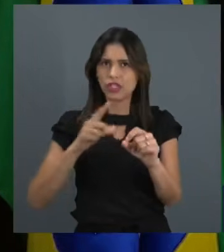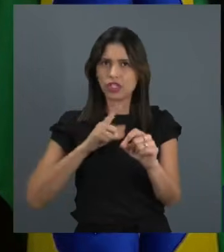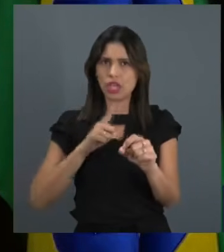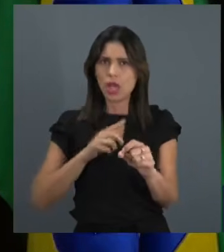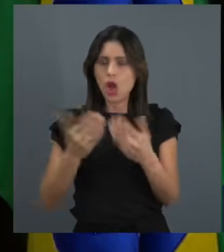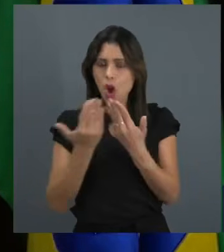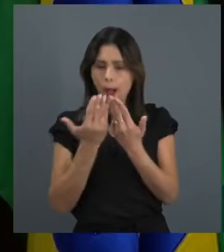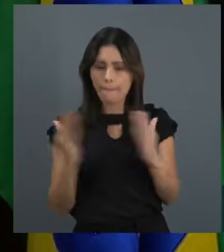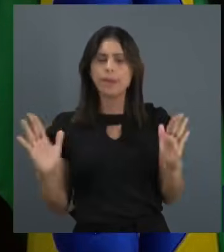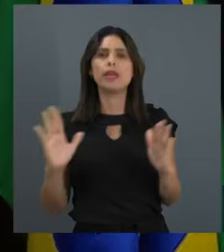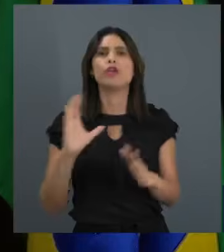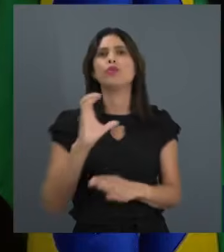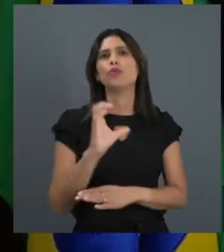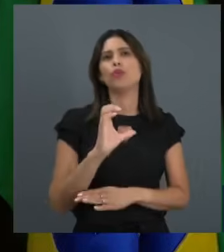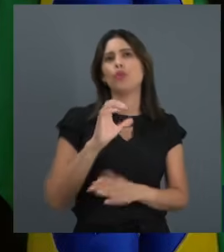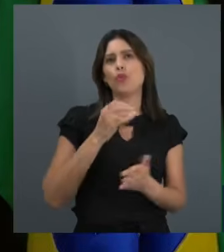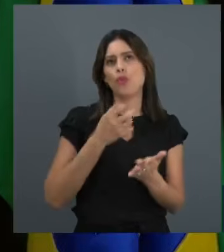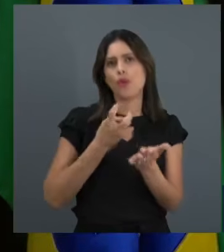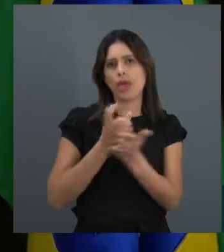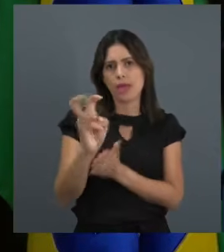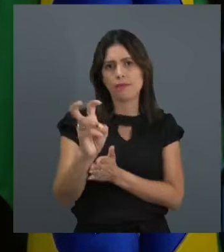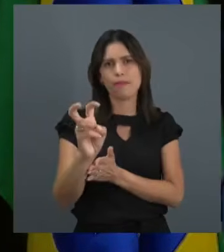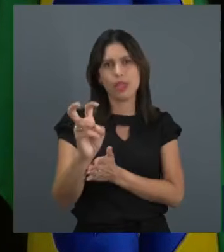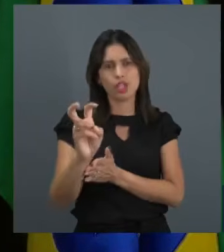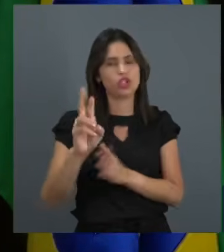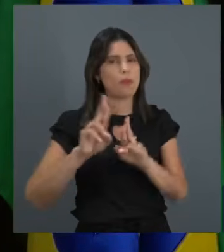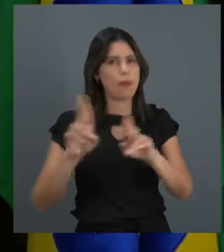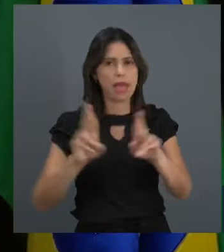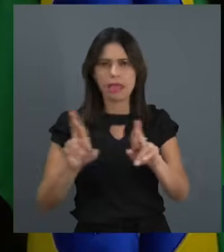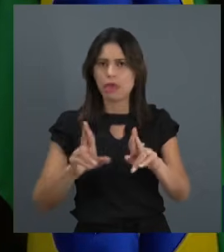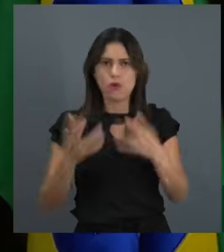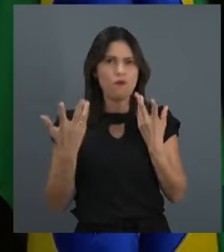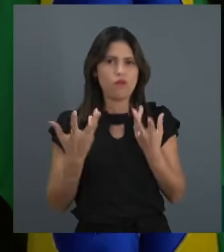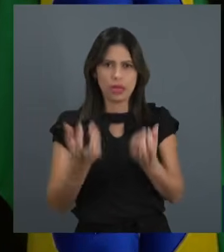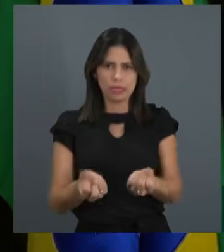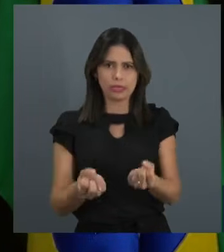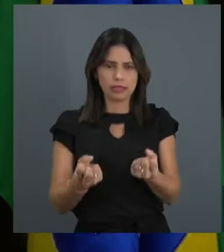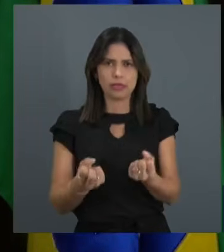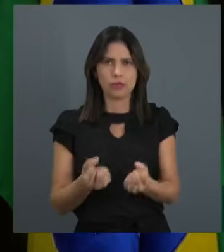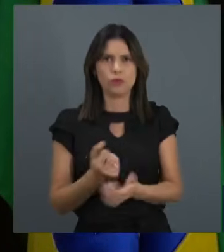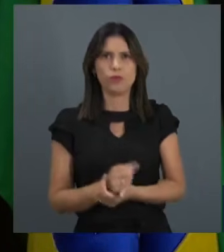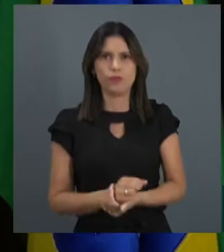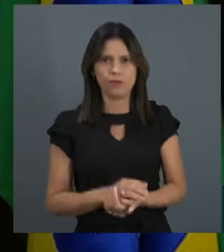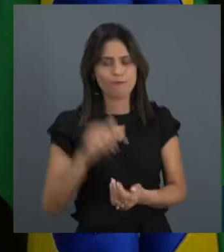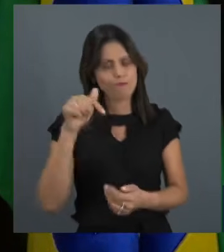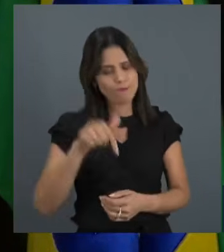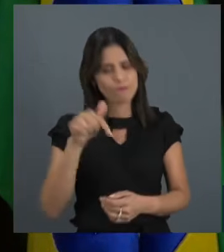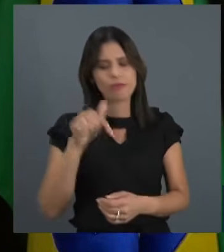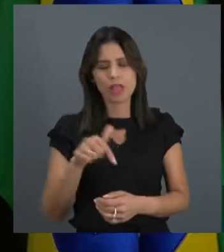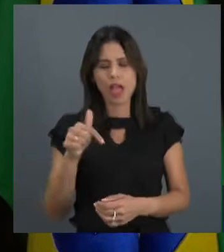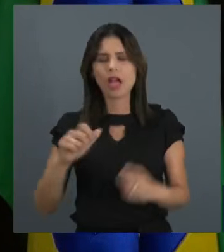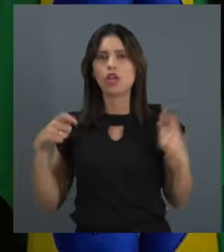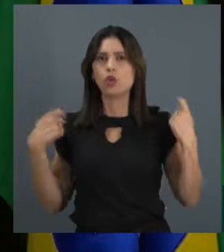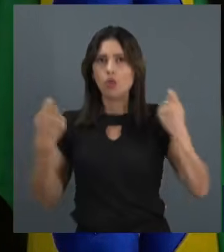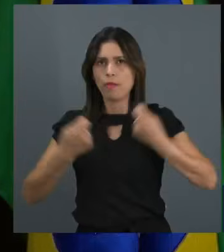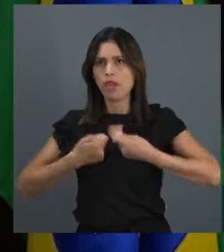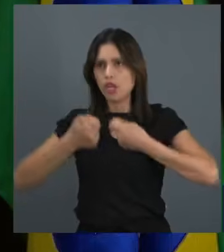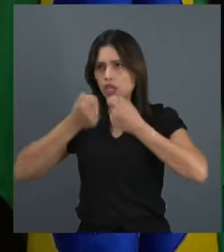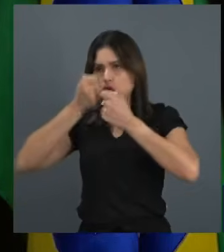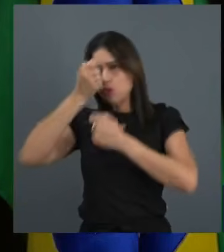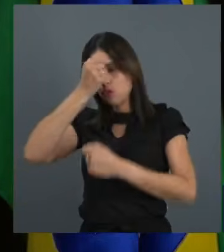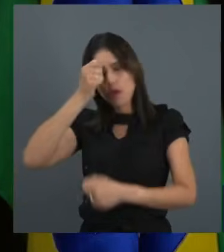E foi dada entrada, mas não foi aberto ainda. Aqui, do ministro Alexandre de Moraes no Senado